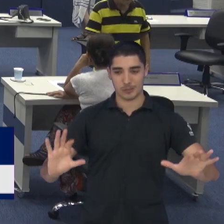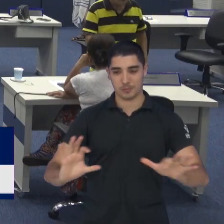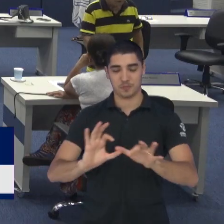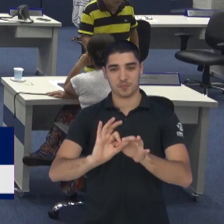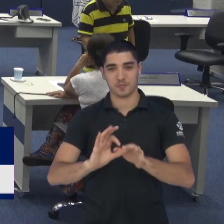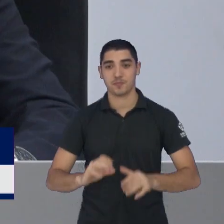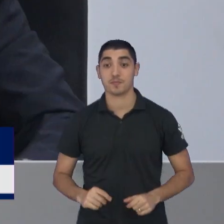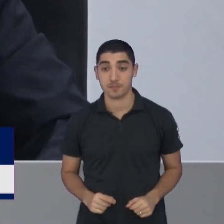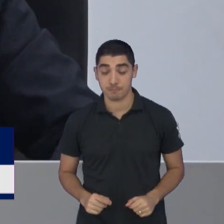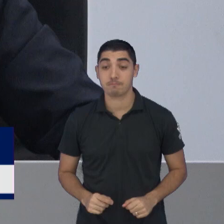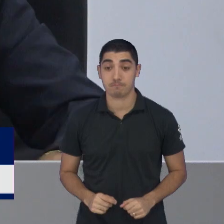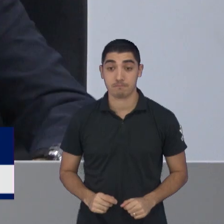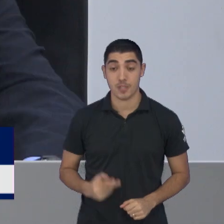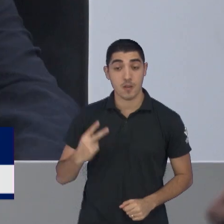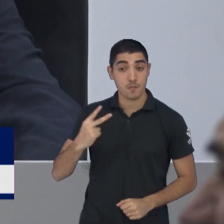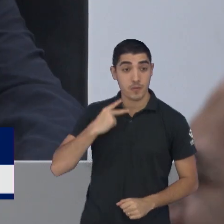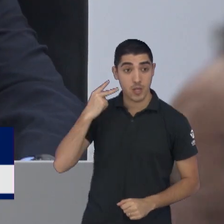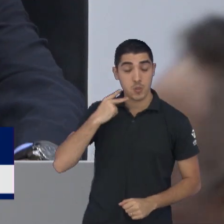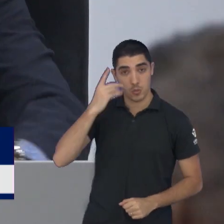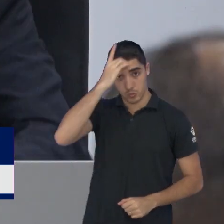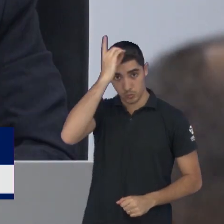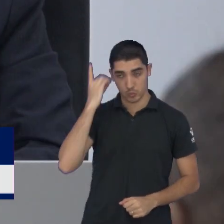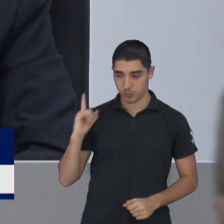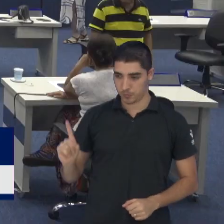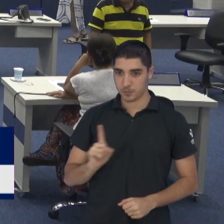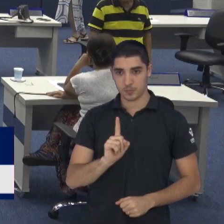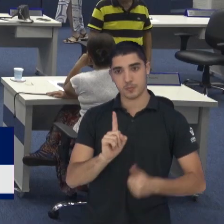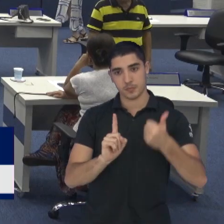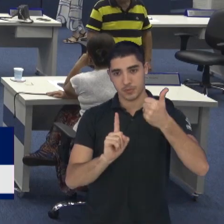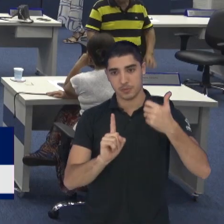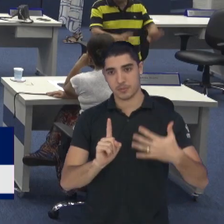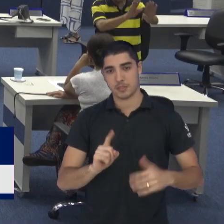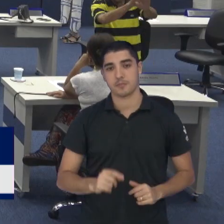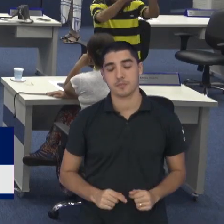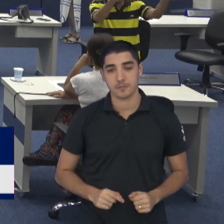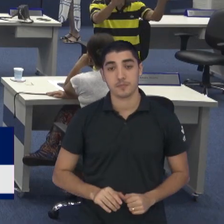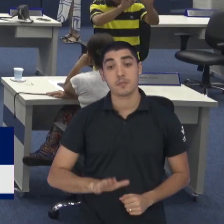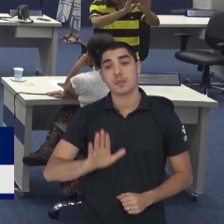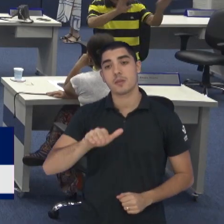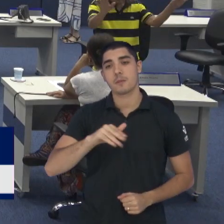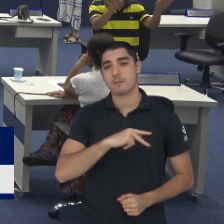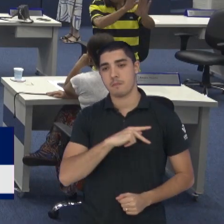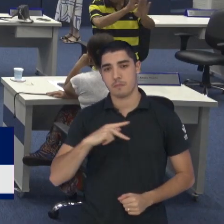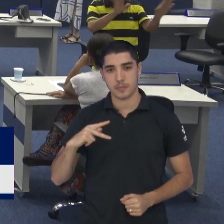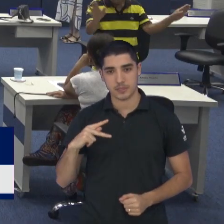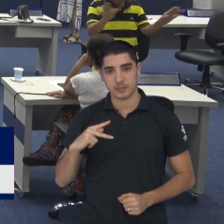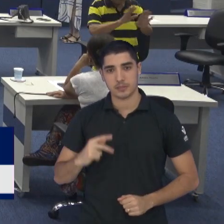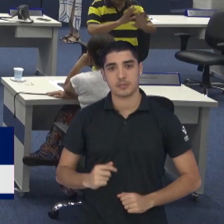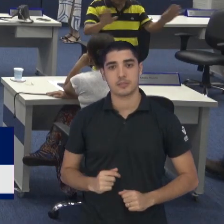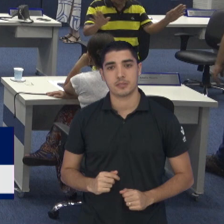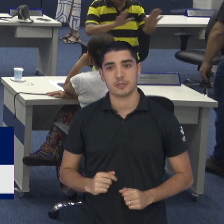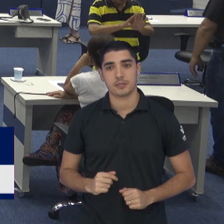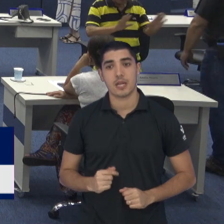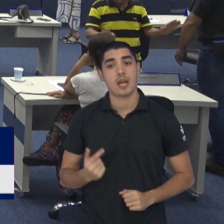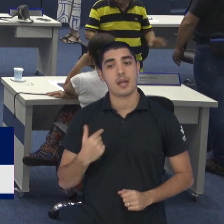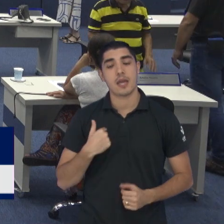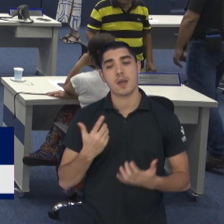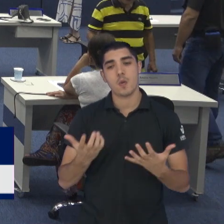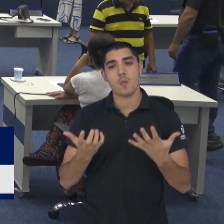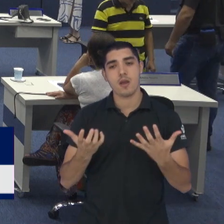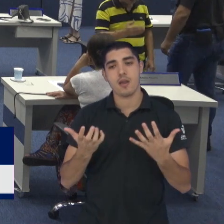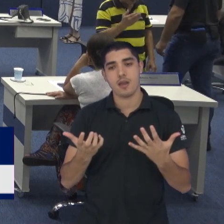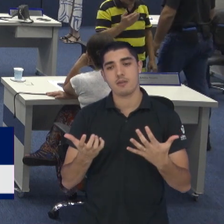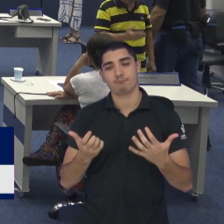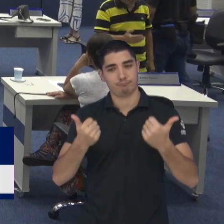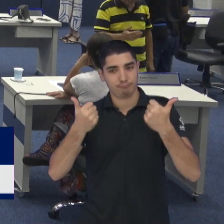Questão de ordem, a vereadora Dulce Rita. Senhor presidente, eu queria falar também